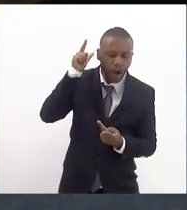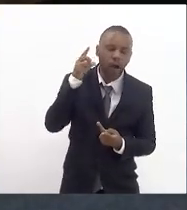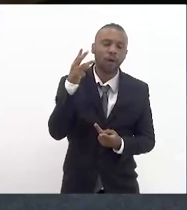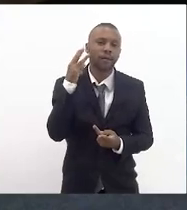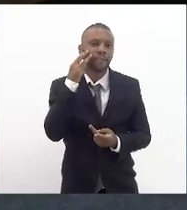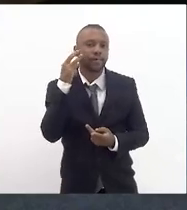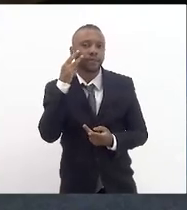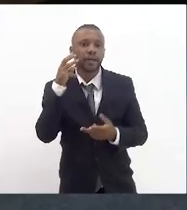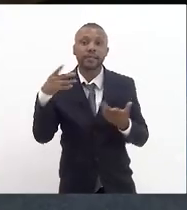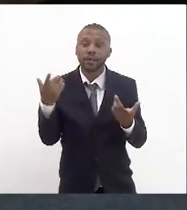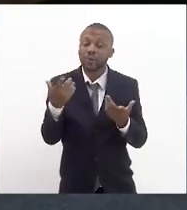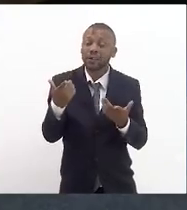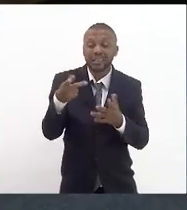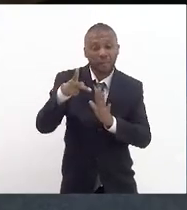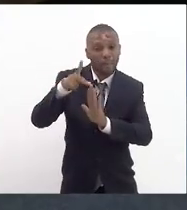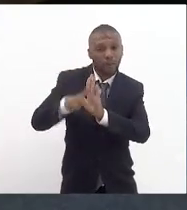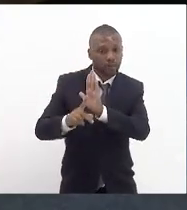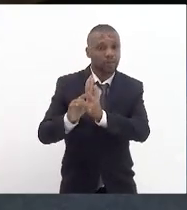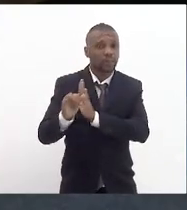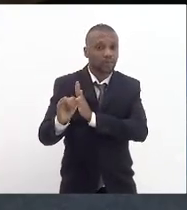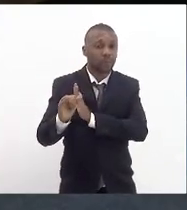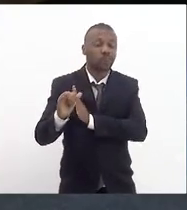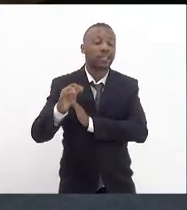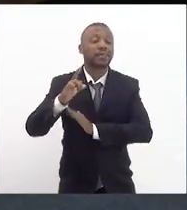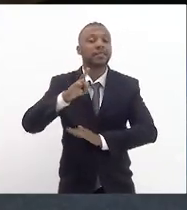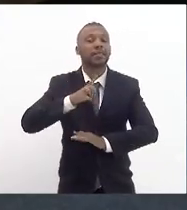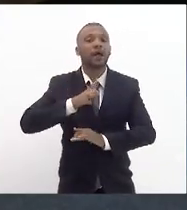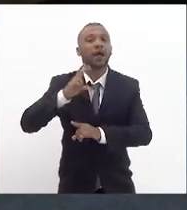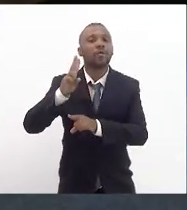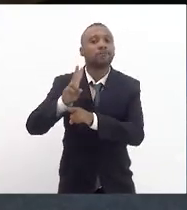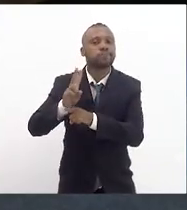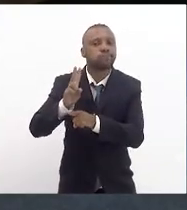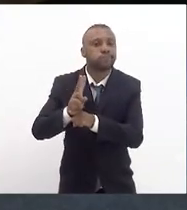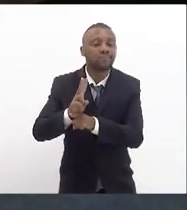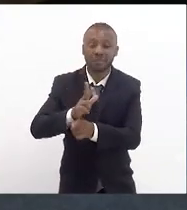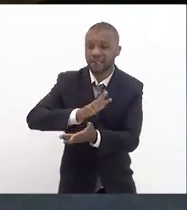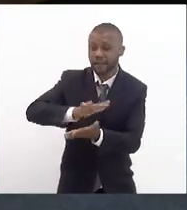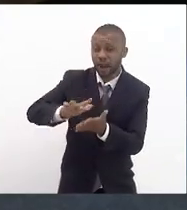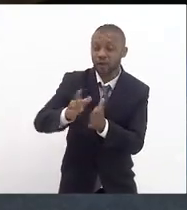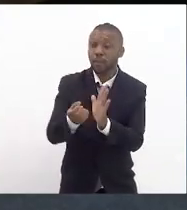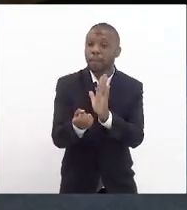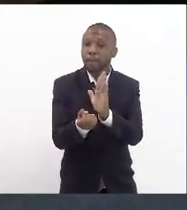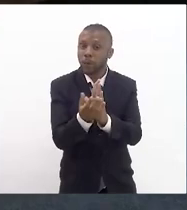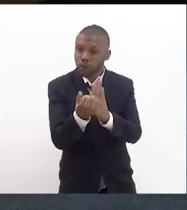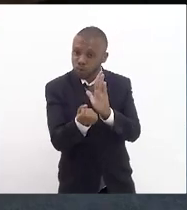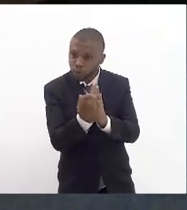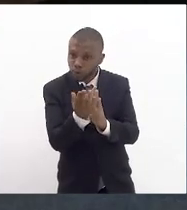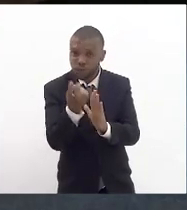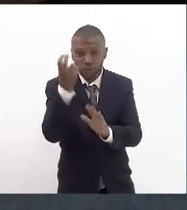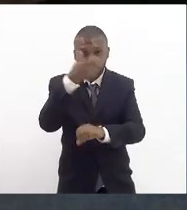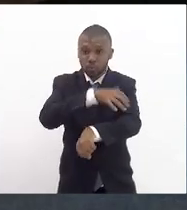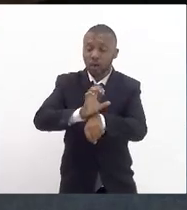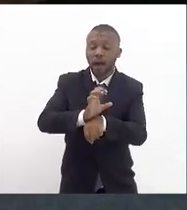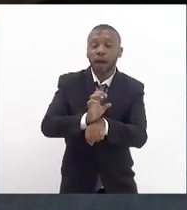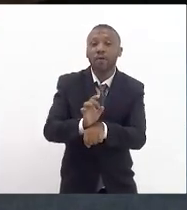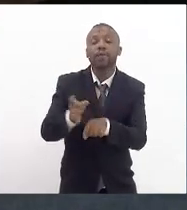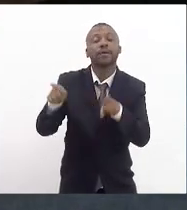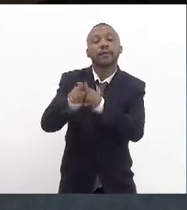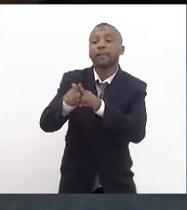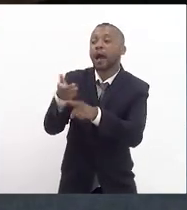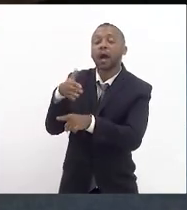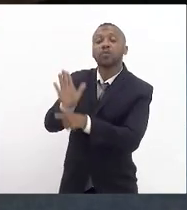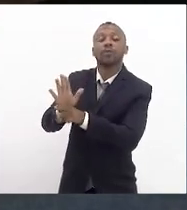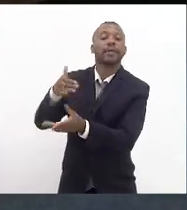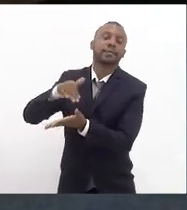é um raro projeto que contempla tanto os produtores culturais quanto a própria secretaria. E,